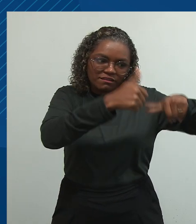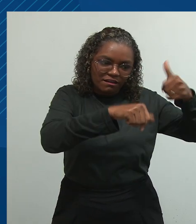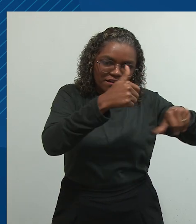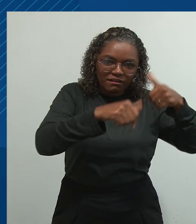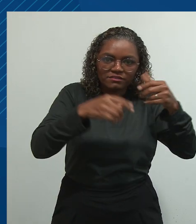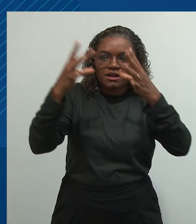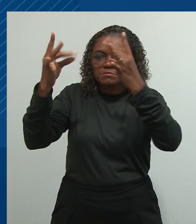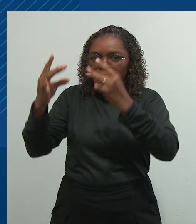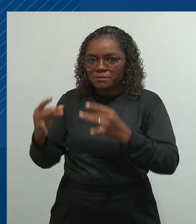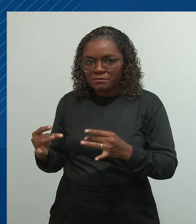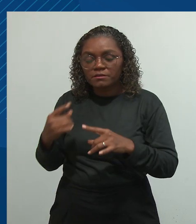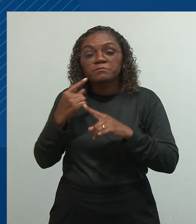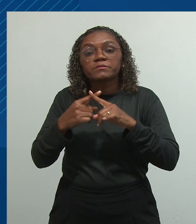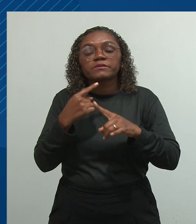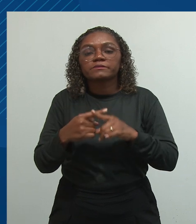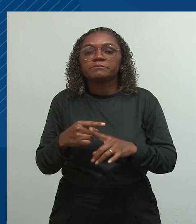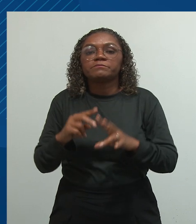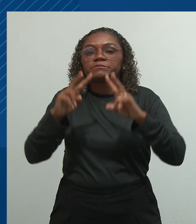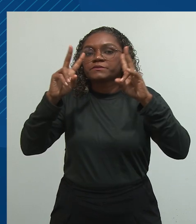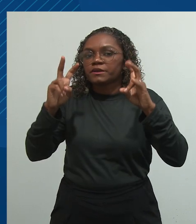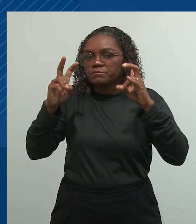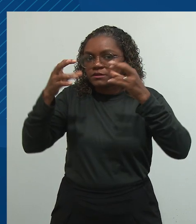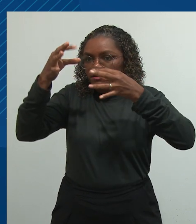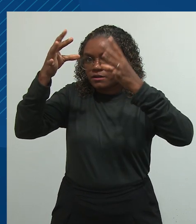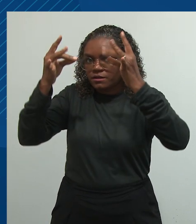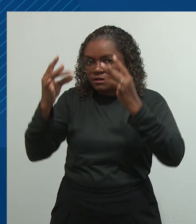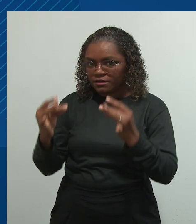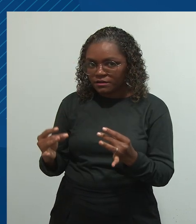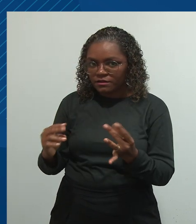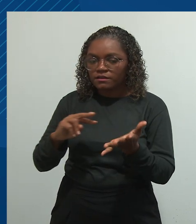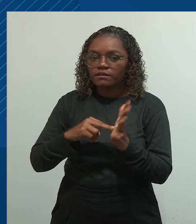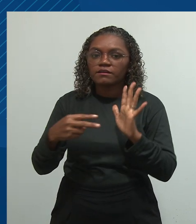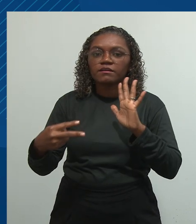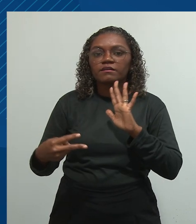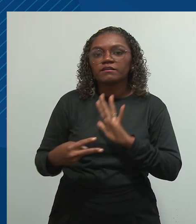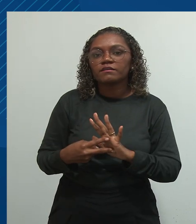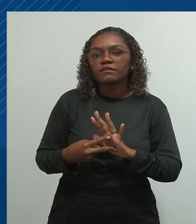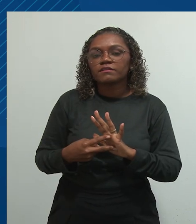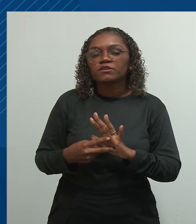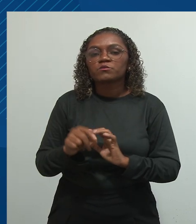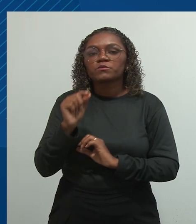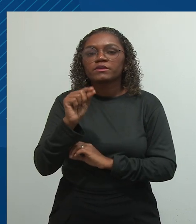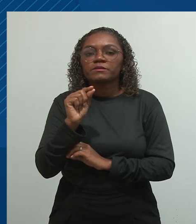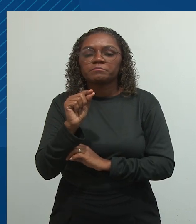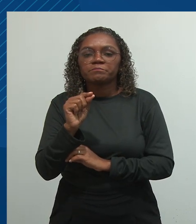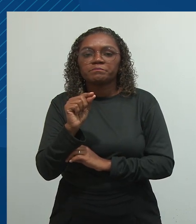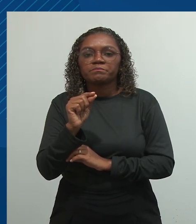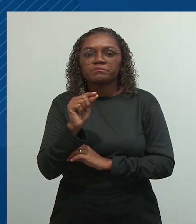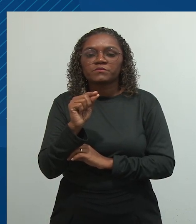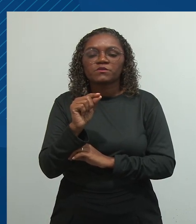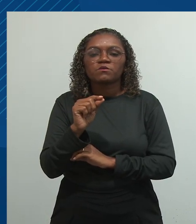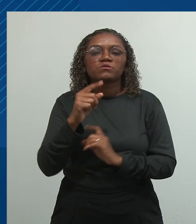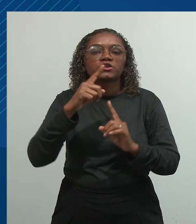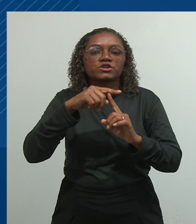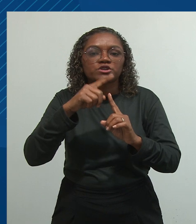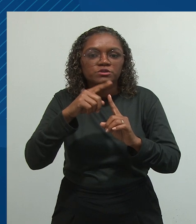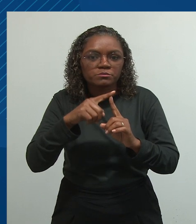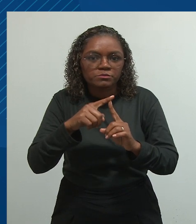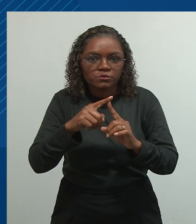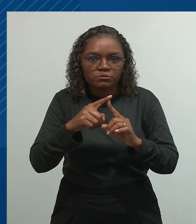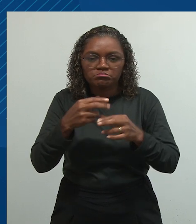né? Enquanto a descrição eu descrevo, eu digo em que estado está alguma